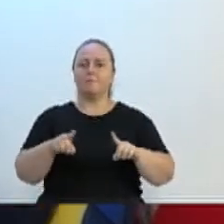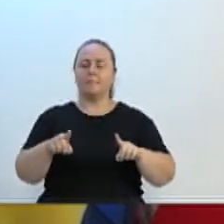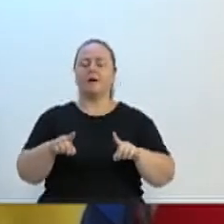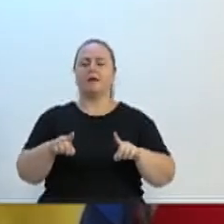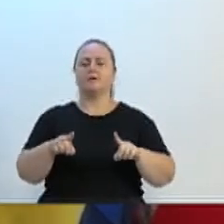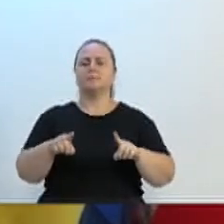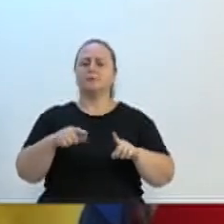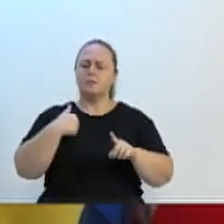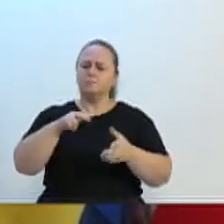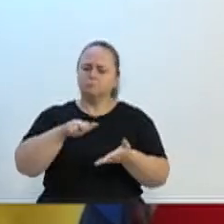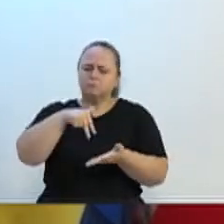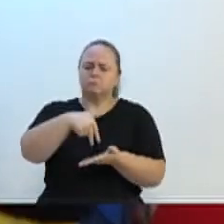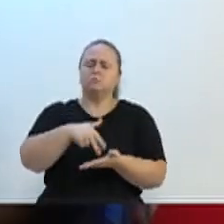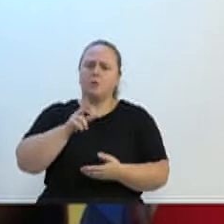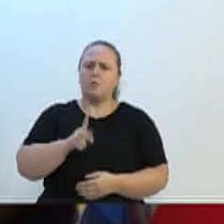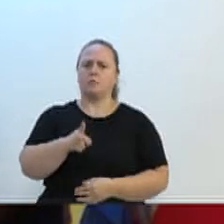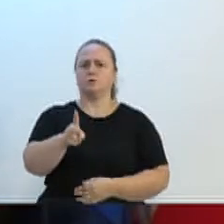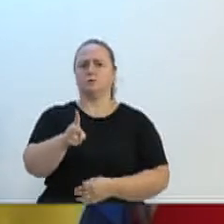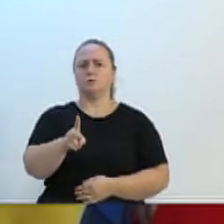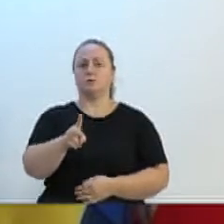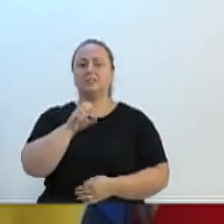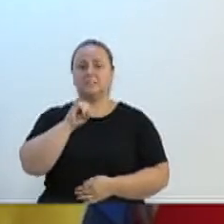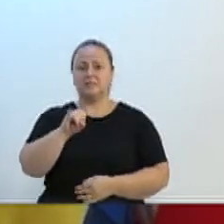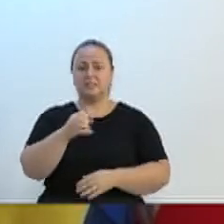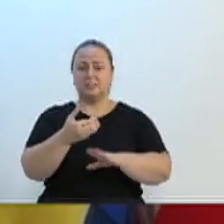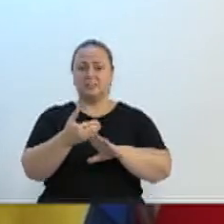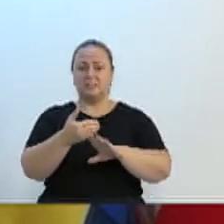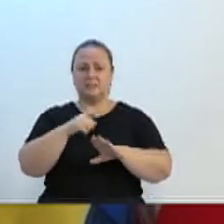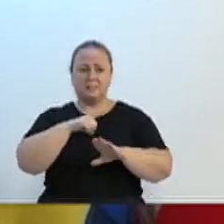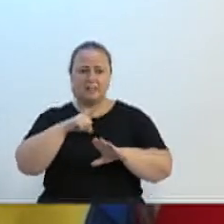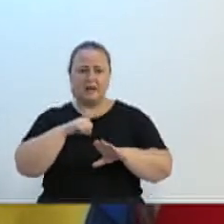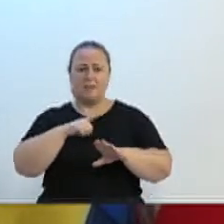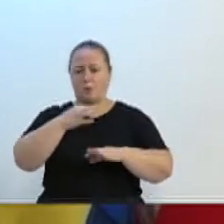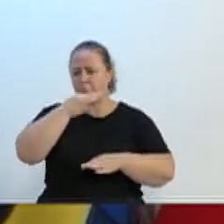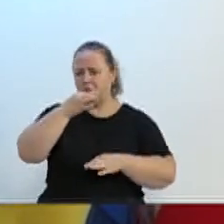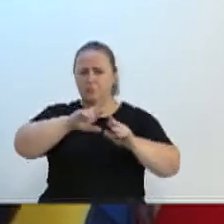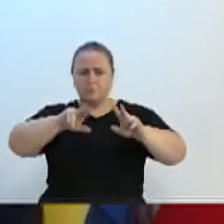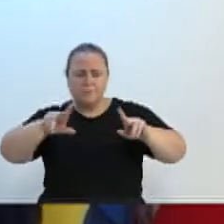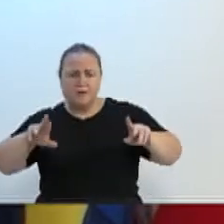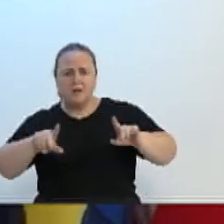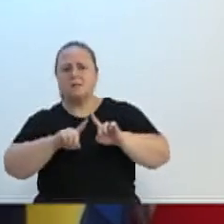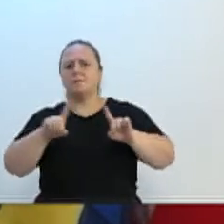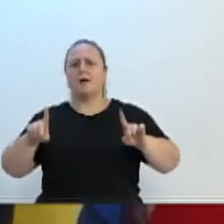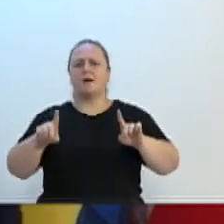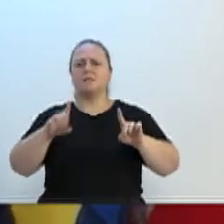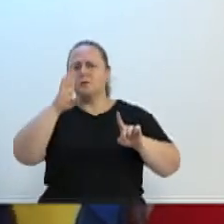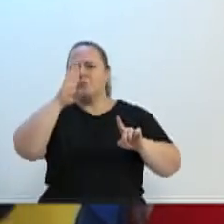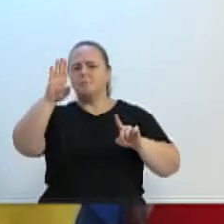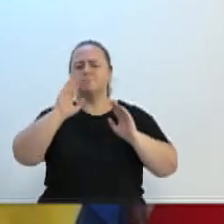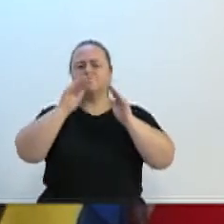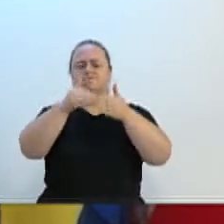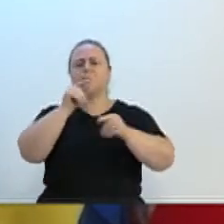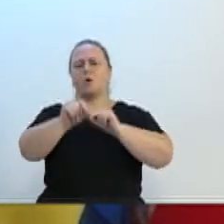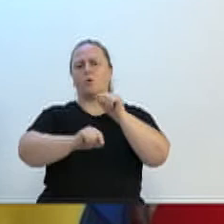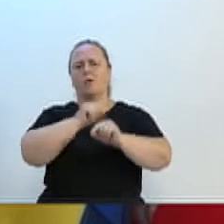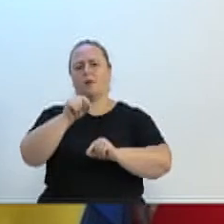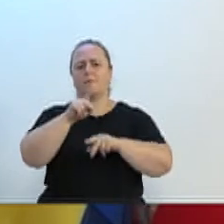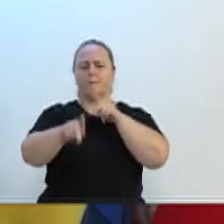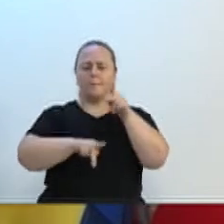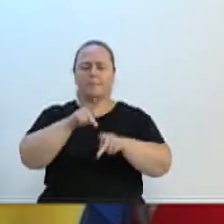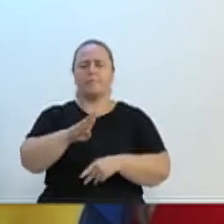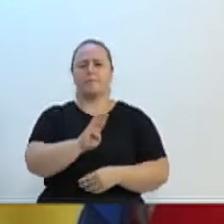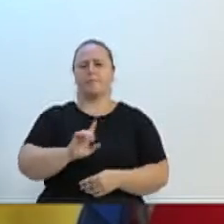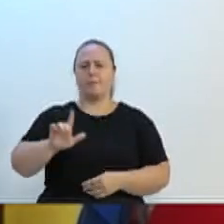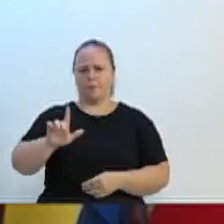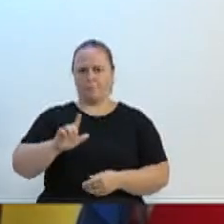aqui. Acho que as diferenças que a gente tem que deixar de lado. A população dessa cidade daqui, da cidade de Blumenau, tem que ser colocada em primeiro lugar, num